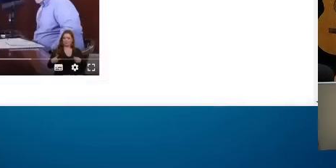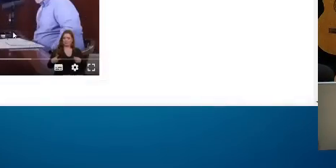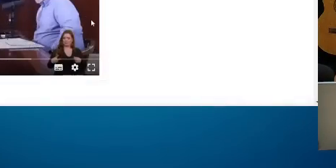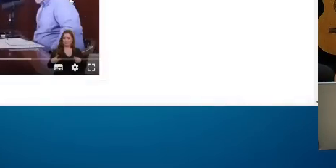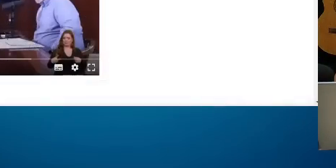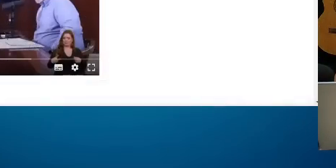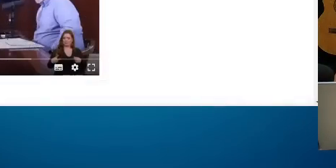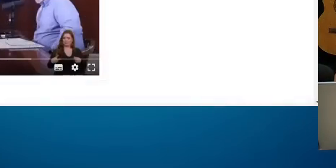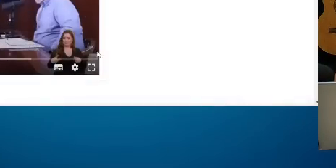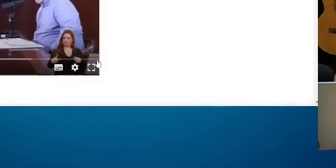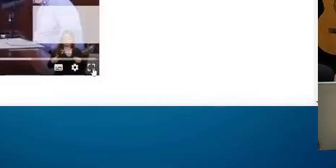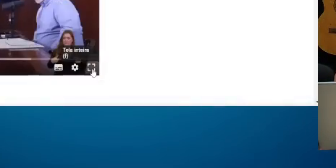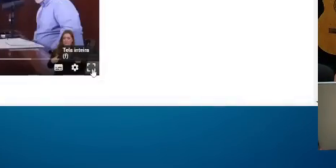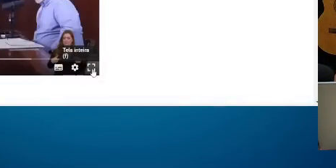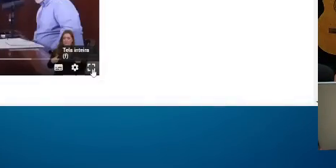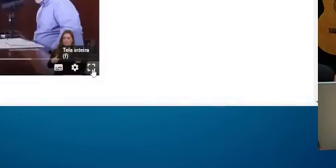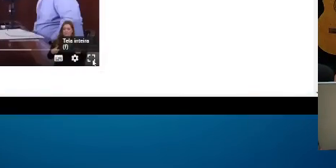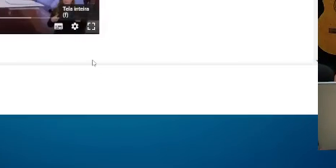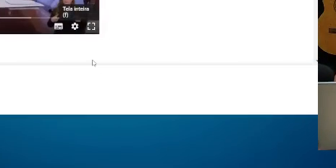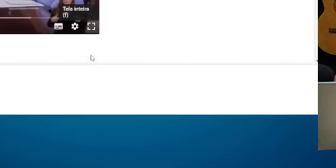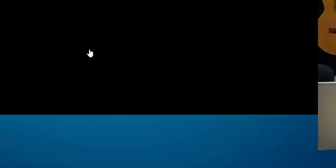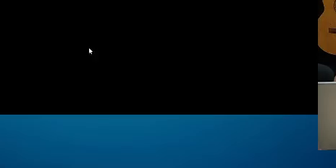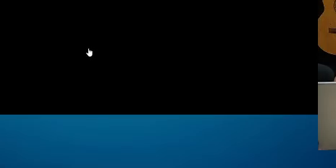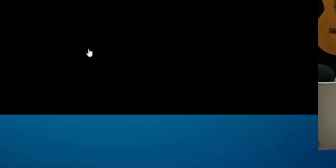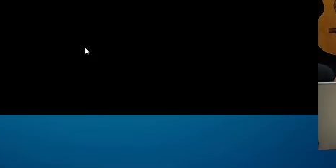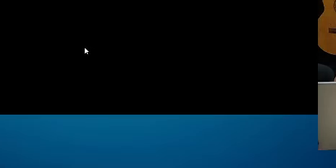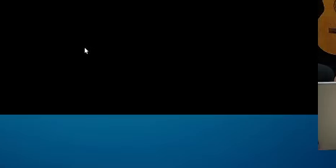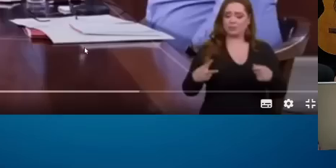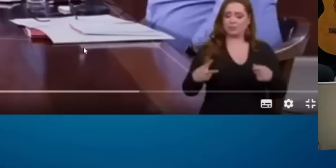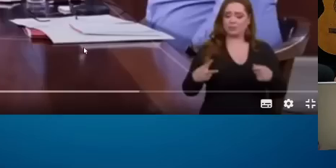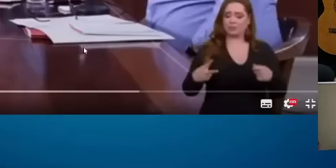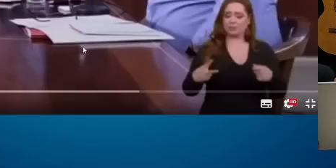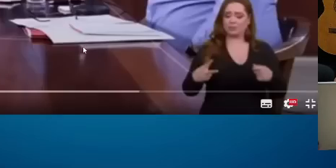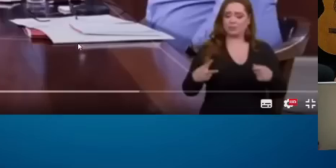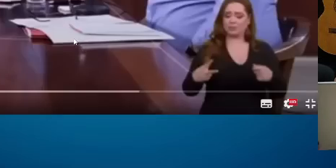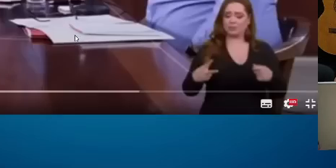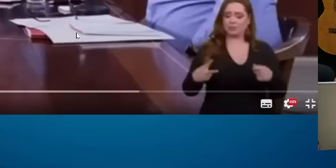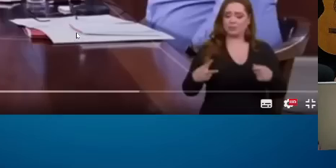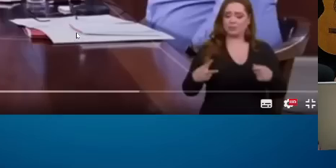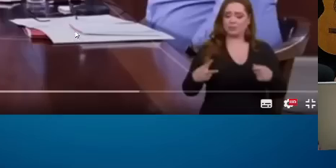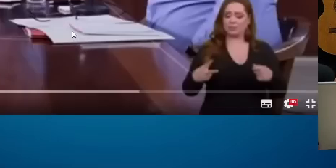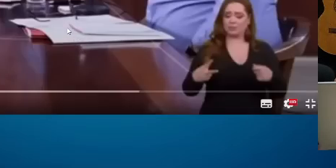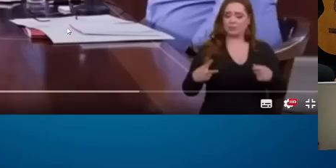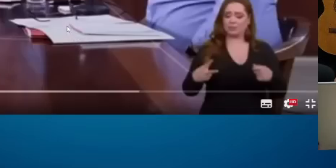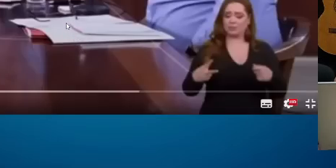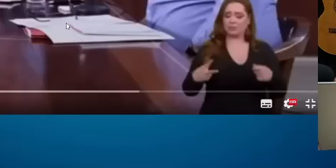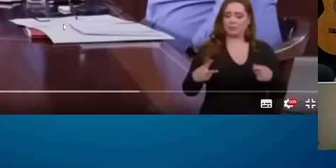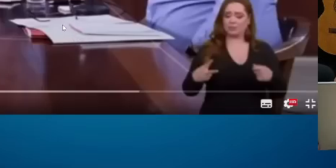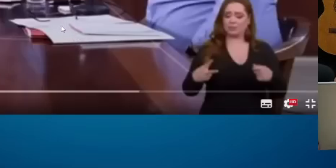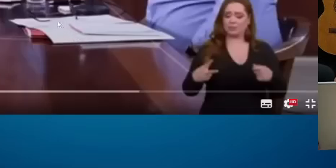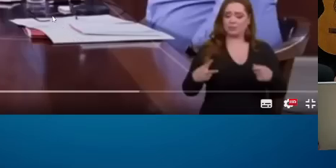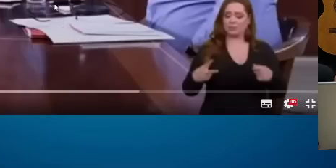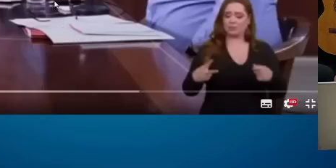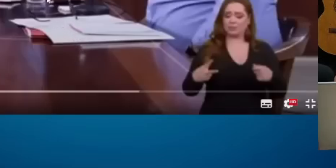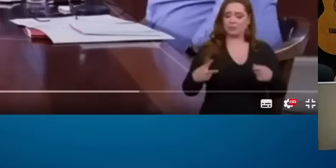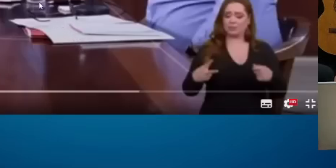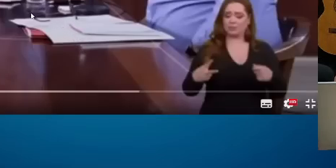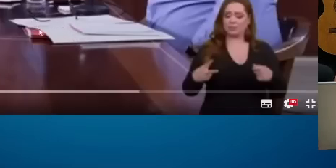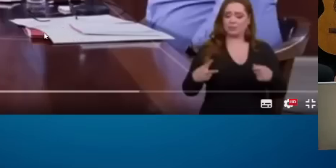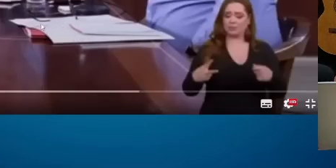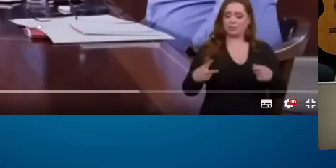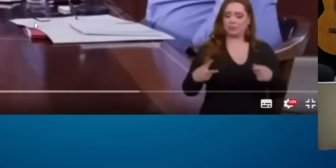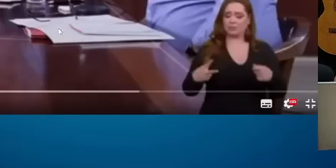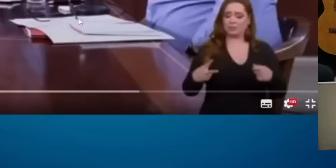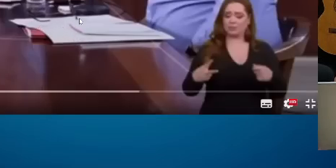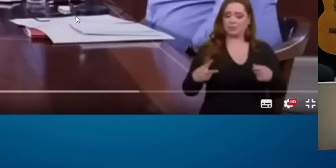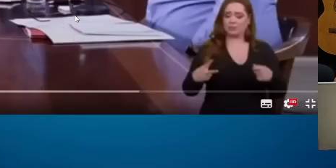momento, fará uma cirurgia no quadril. E essas páginas do inferno estão dizendo que é outra coisa, não, que é